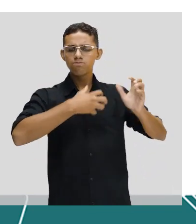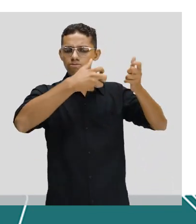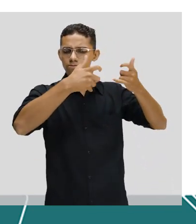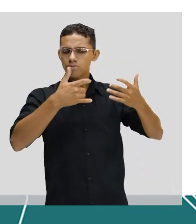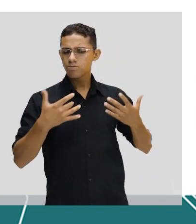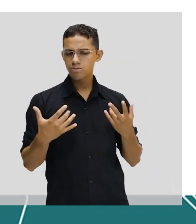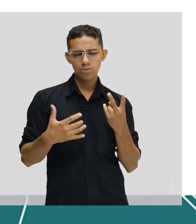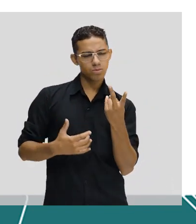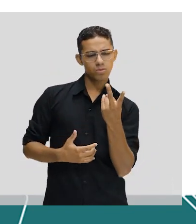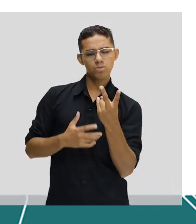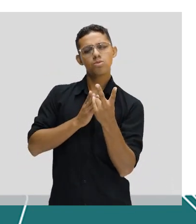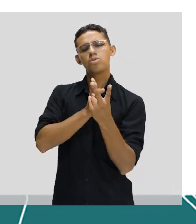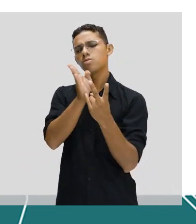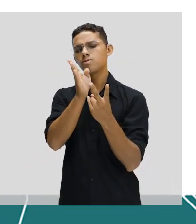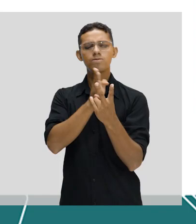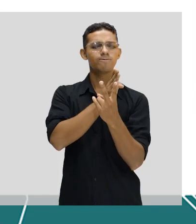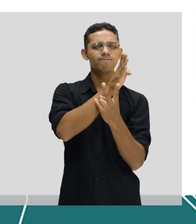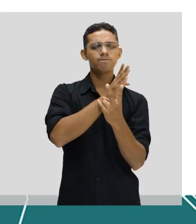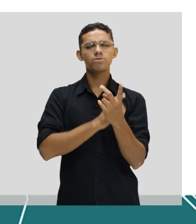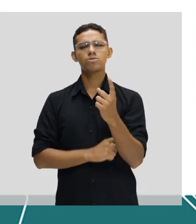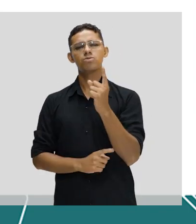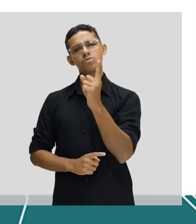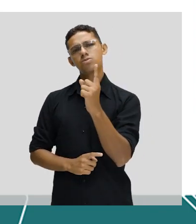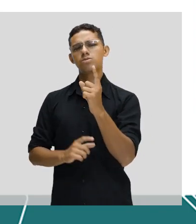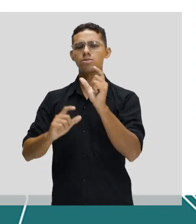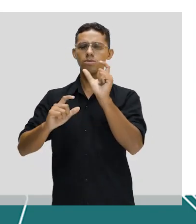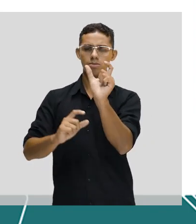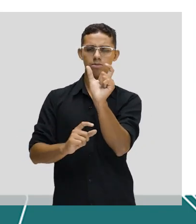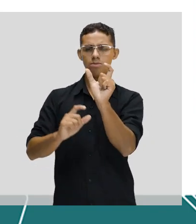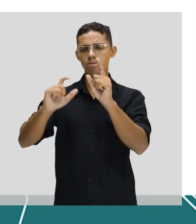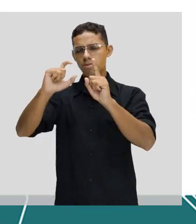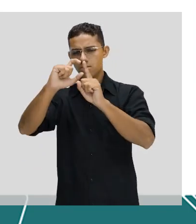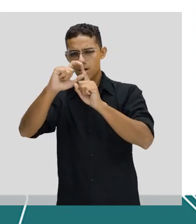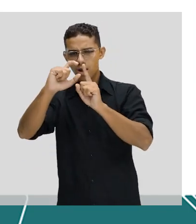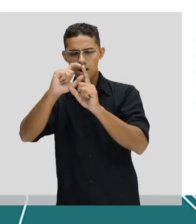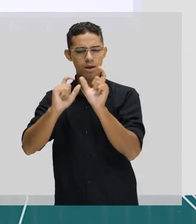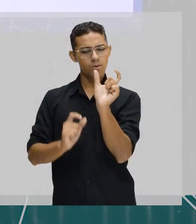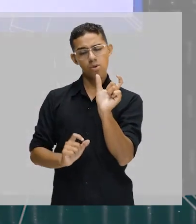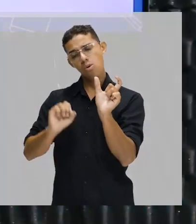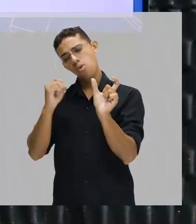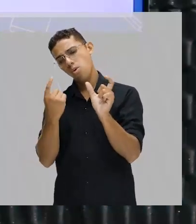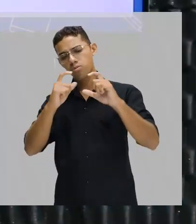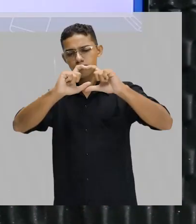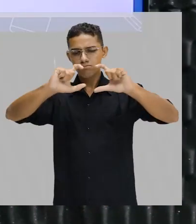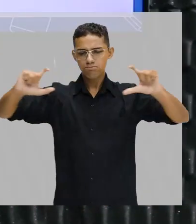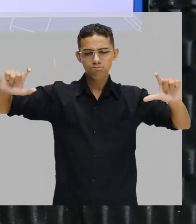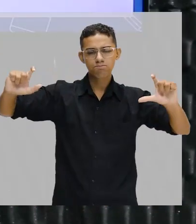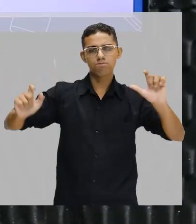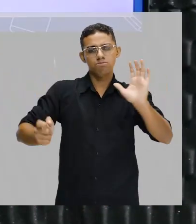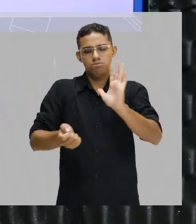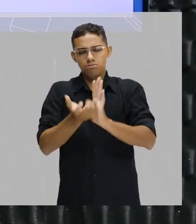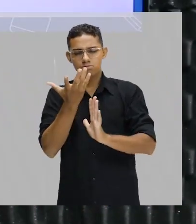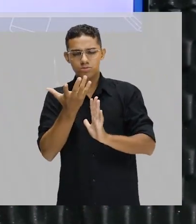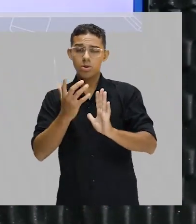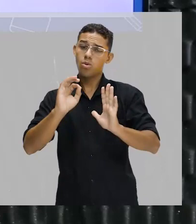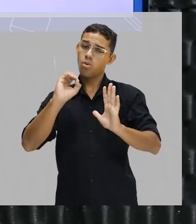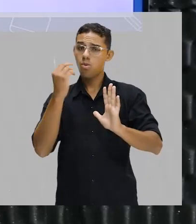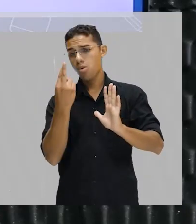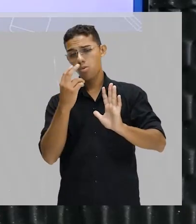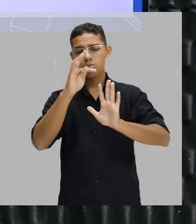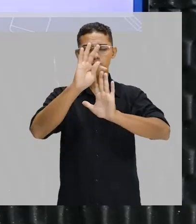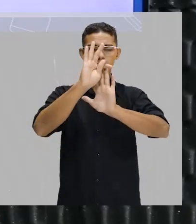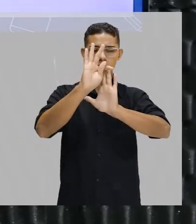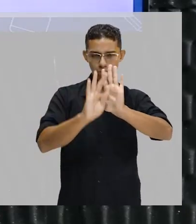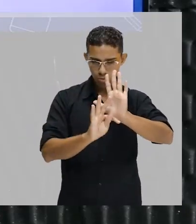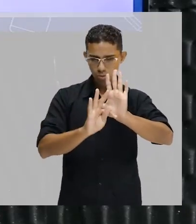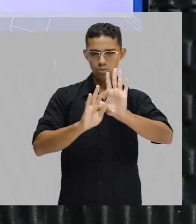duplicidade de sentidos que pode haver em uma palavra, em uma expressão, em uma frase ou em um texto inteiro,